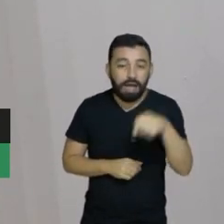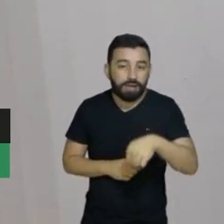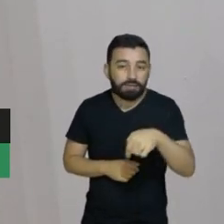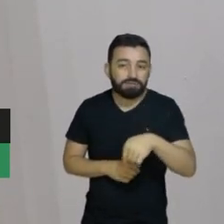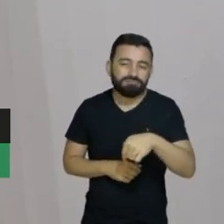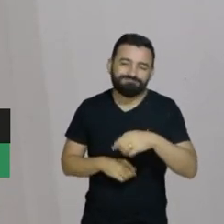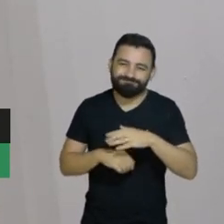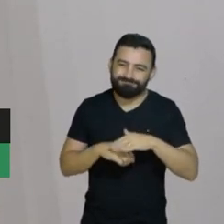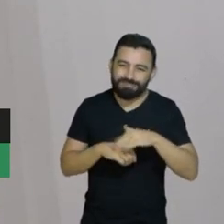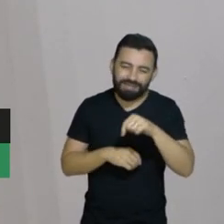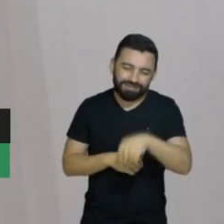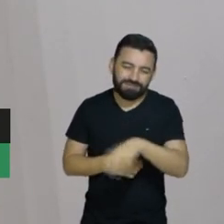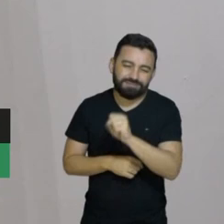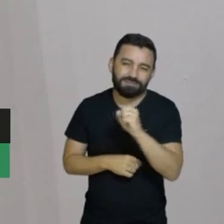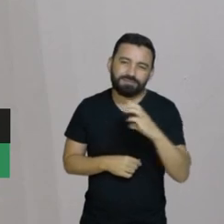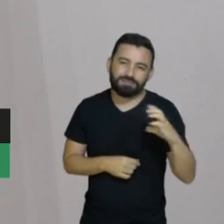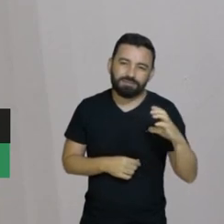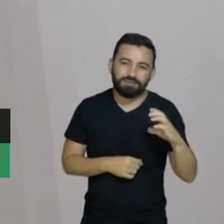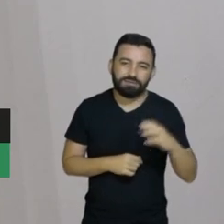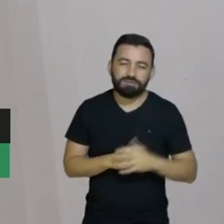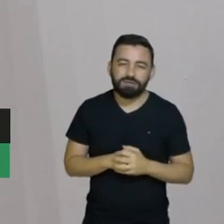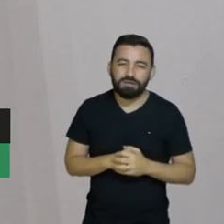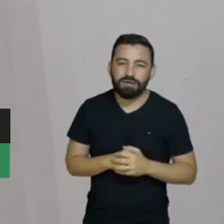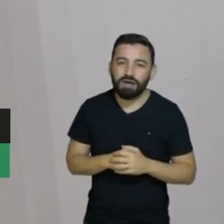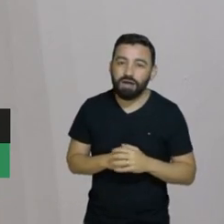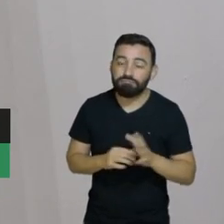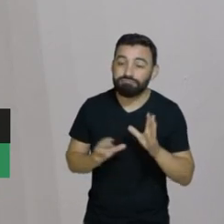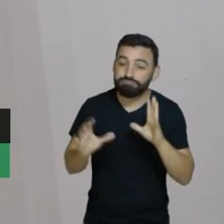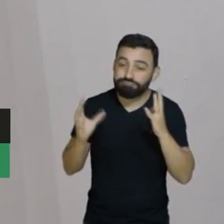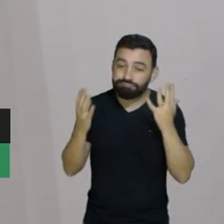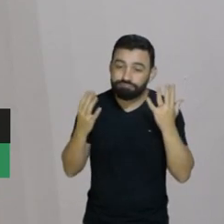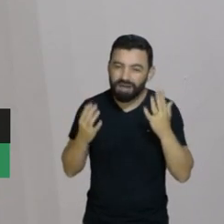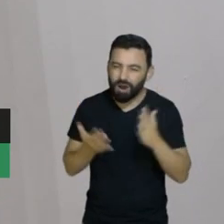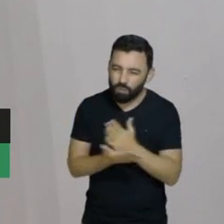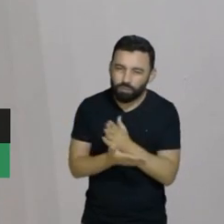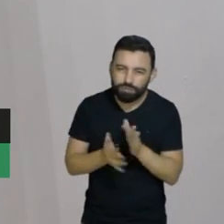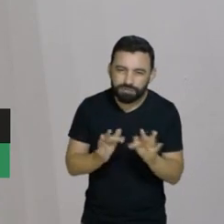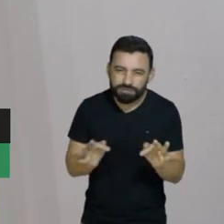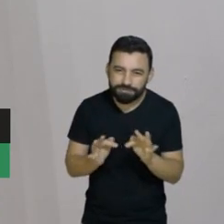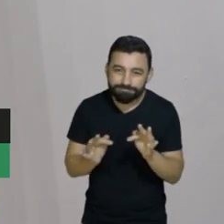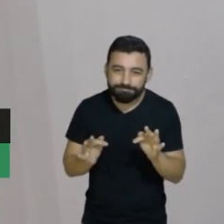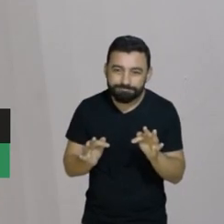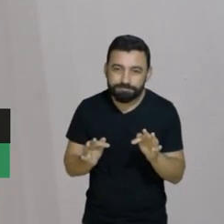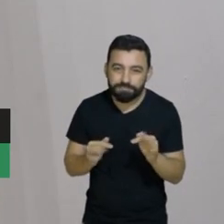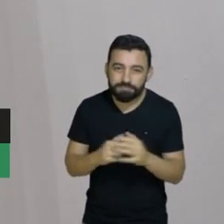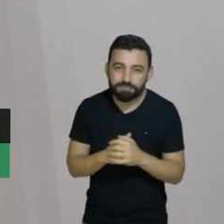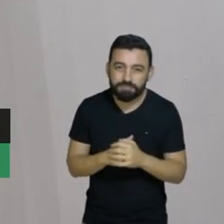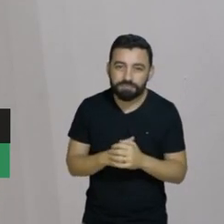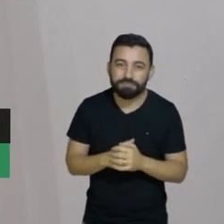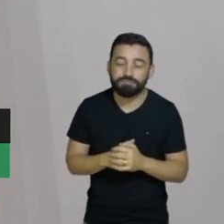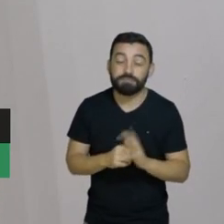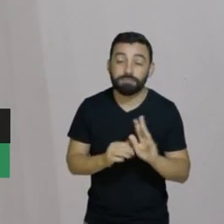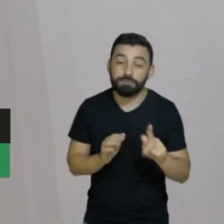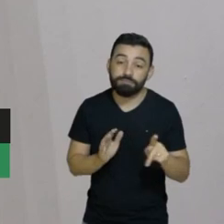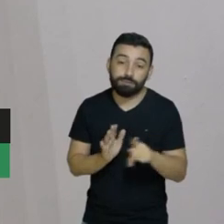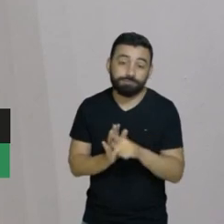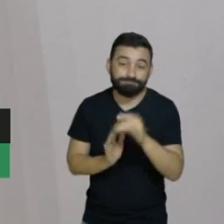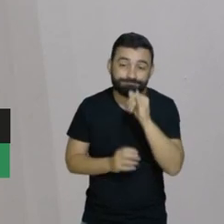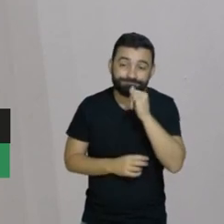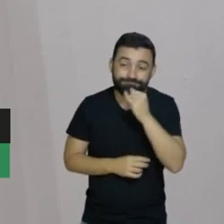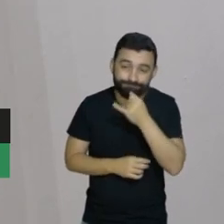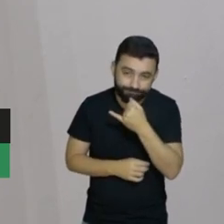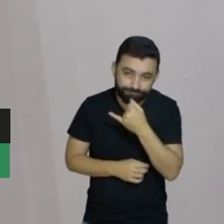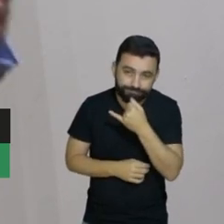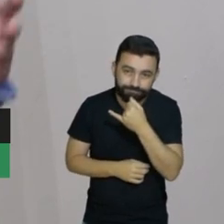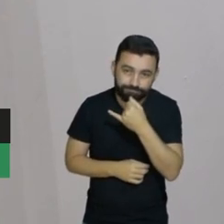Catarina. São eventos corriqueiros que, infelizmente, fazem parte, há